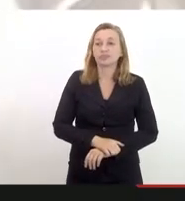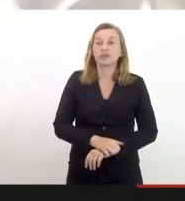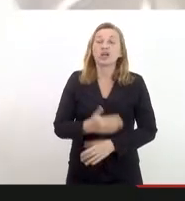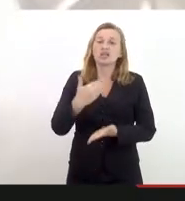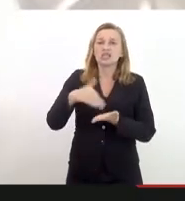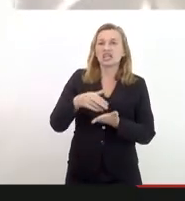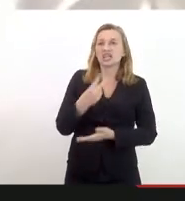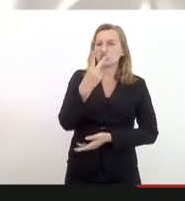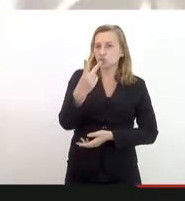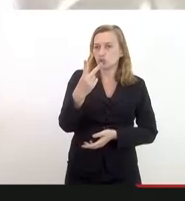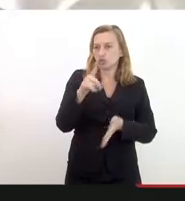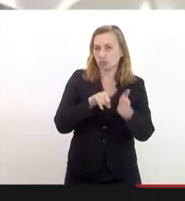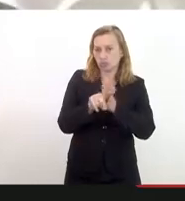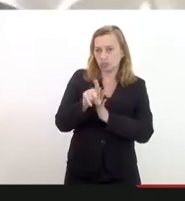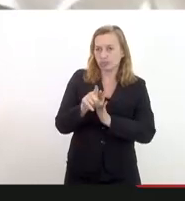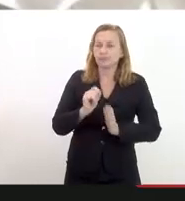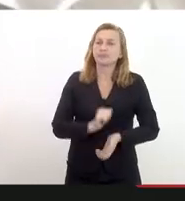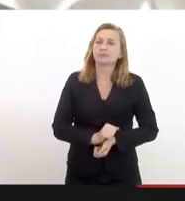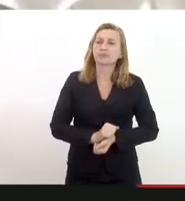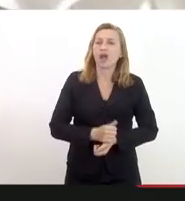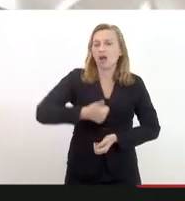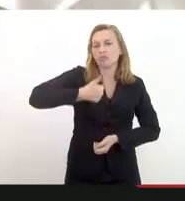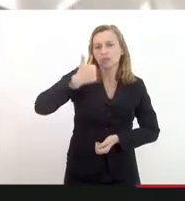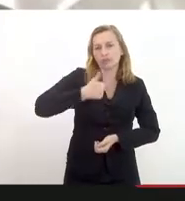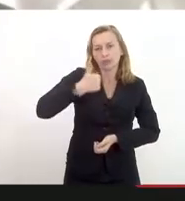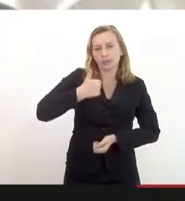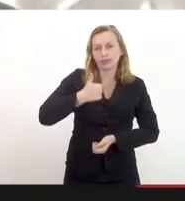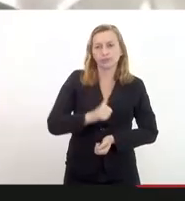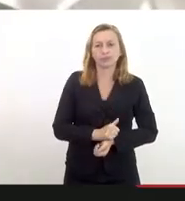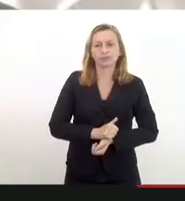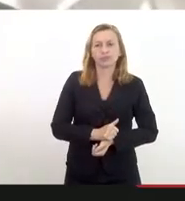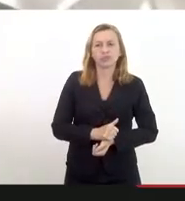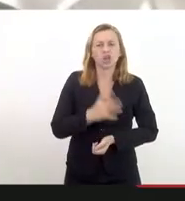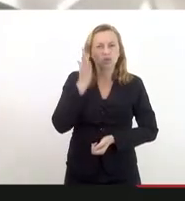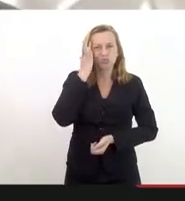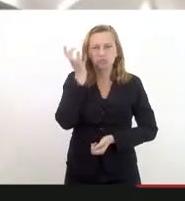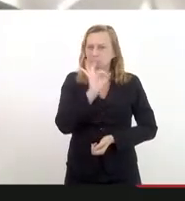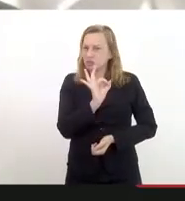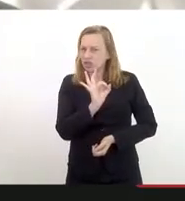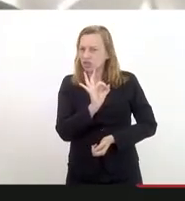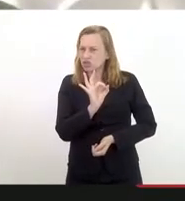Secretário, duas ponderações. A primeira, se eu não entendi